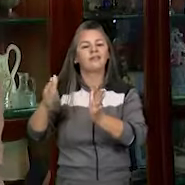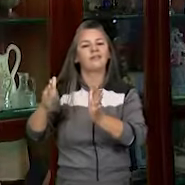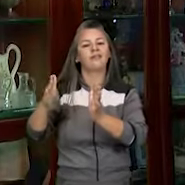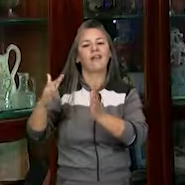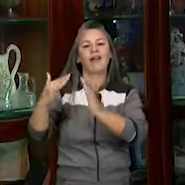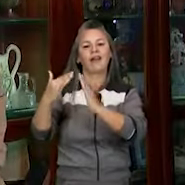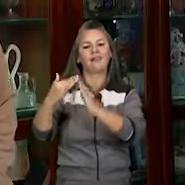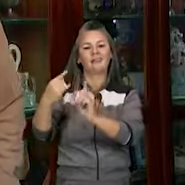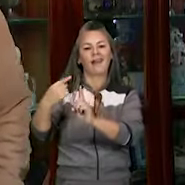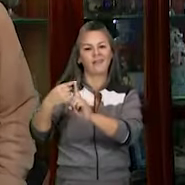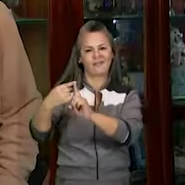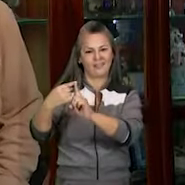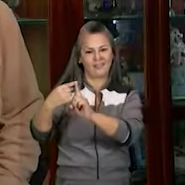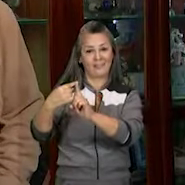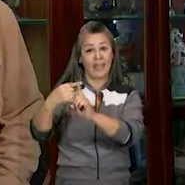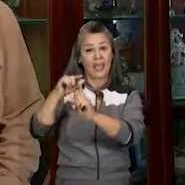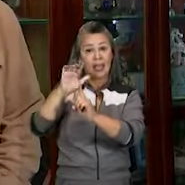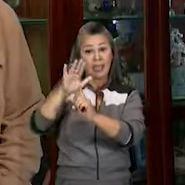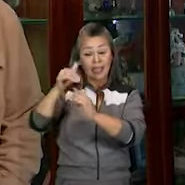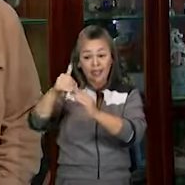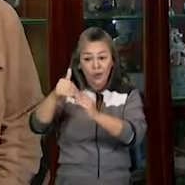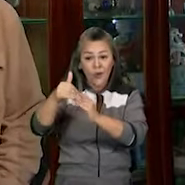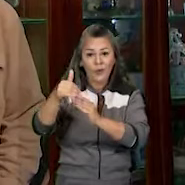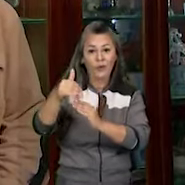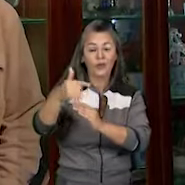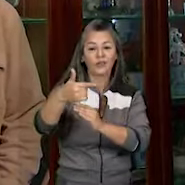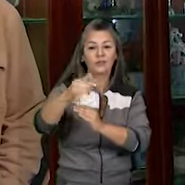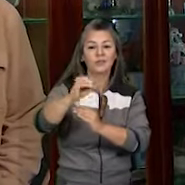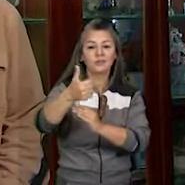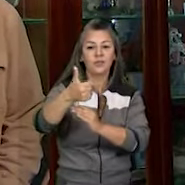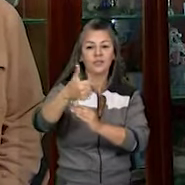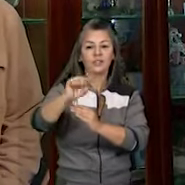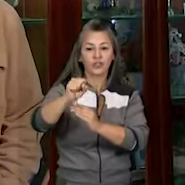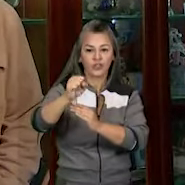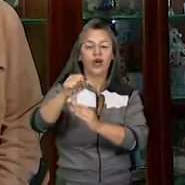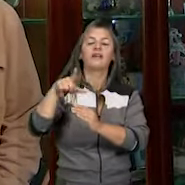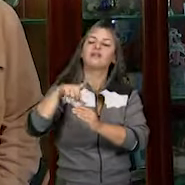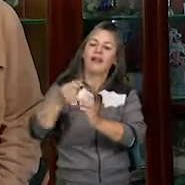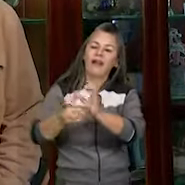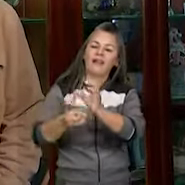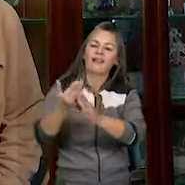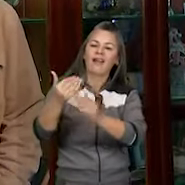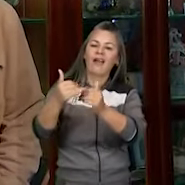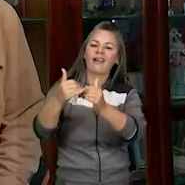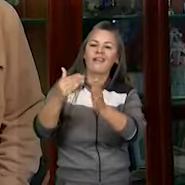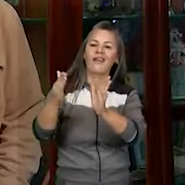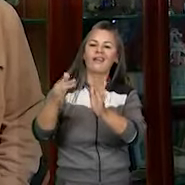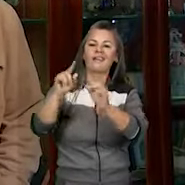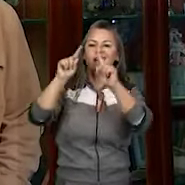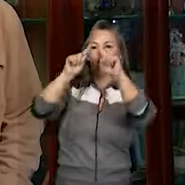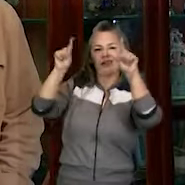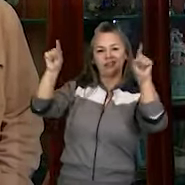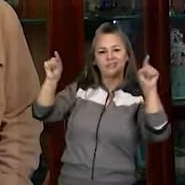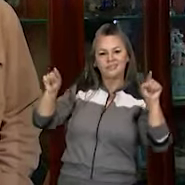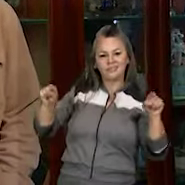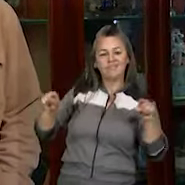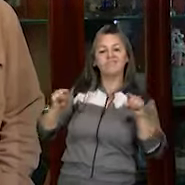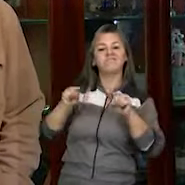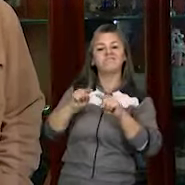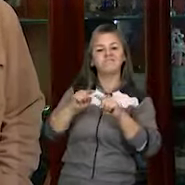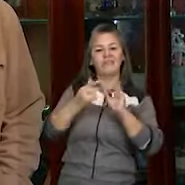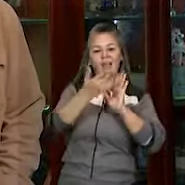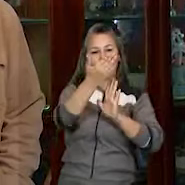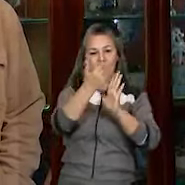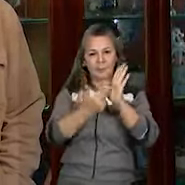a obra de dois artistas, Cleiton Goz e Marcial Ávila. Eles trabalharam aqui por 3 anos, né, consecutivos, trabalharam